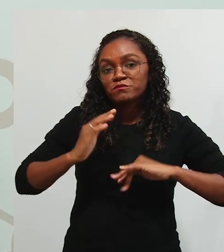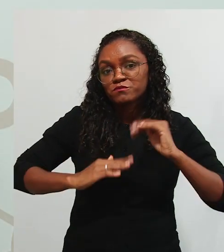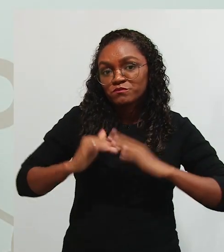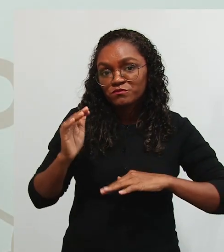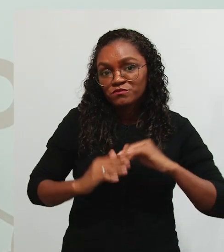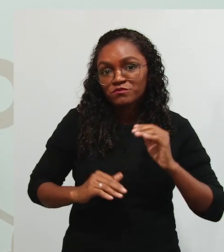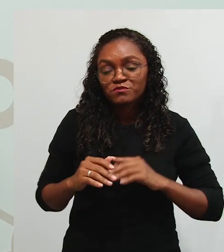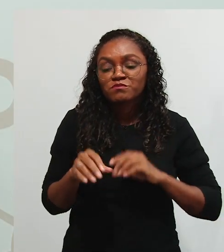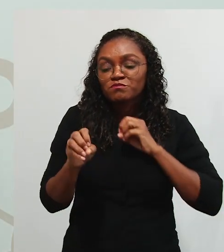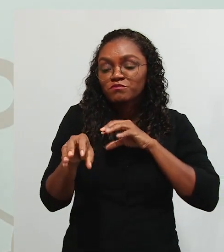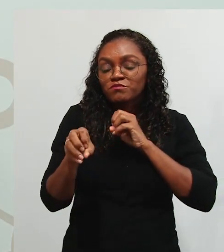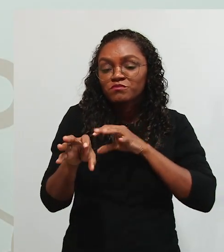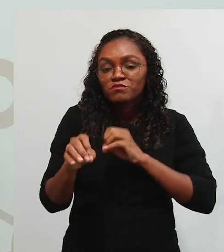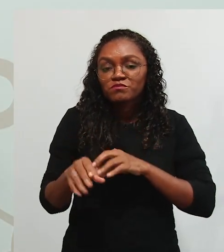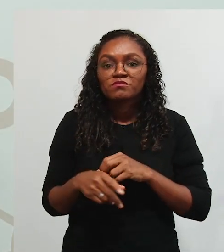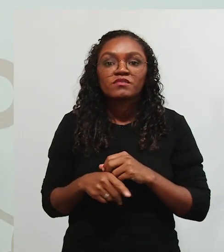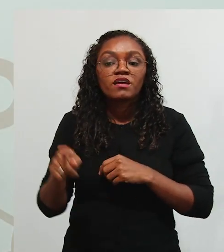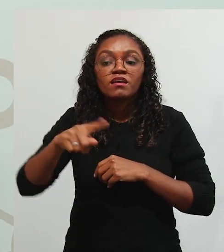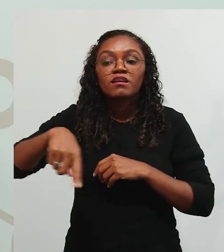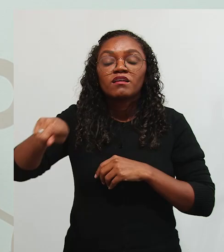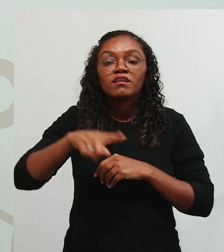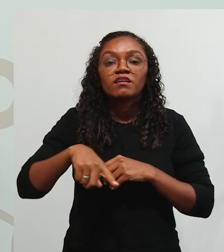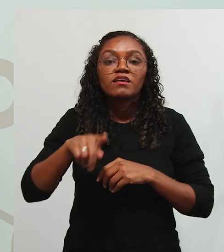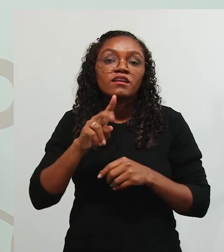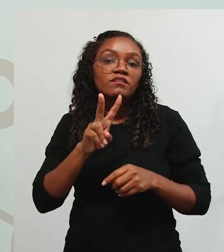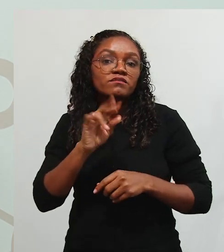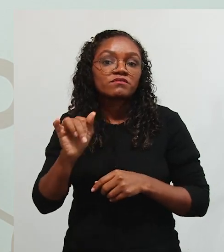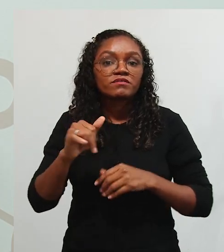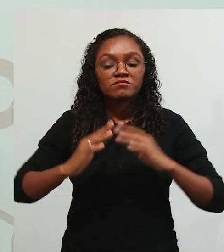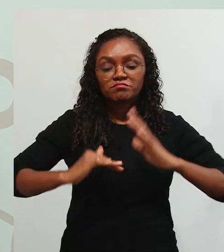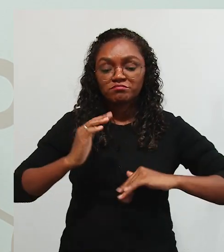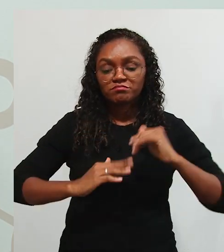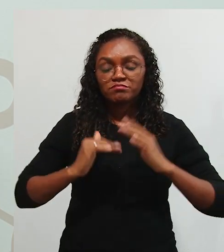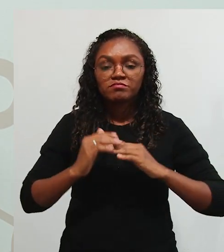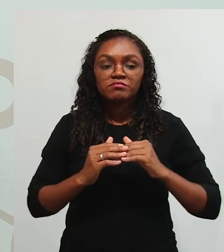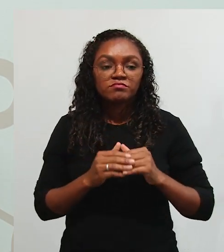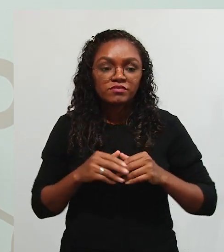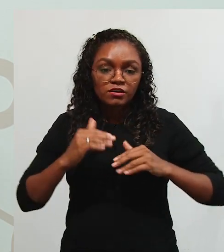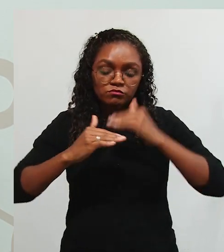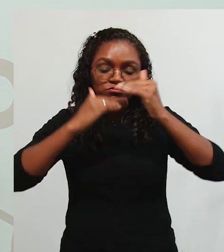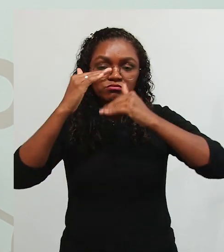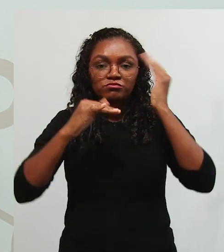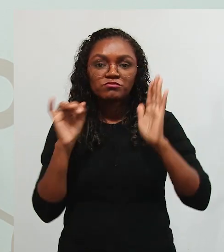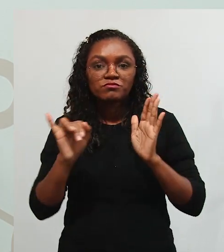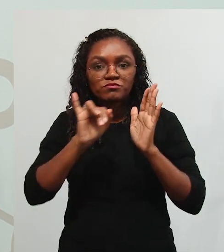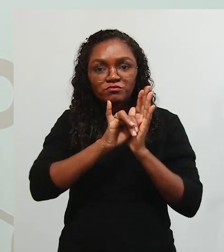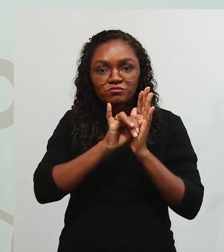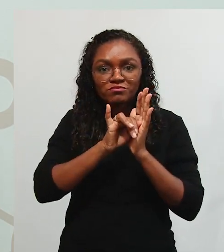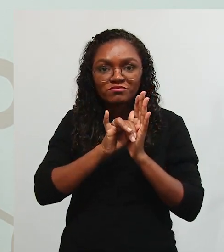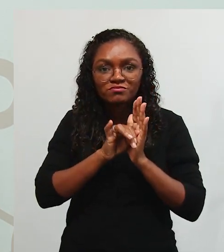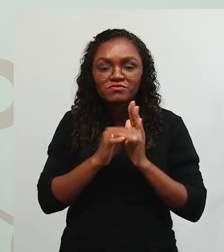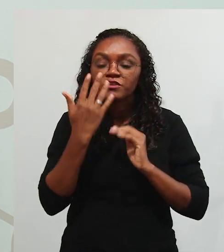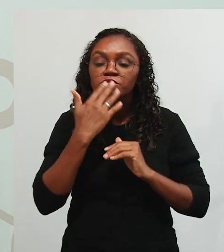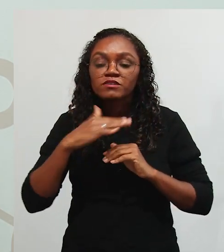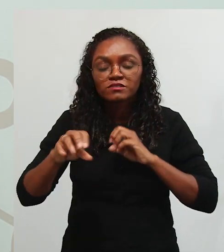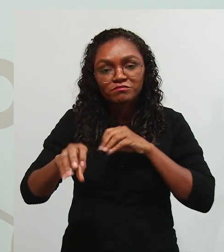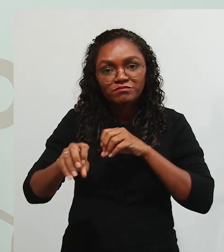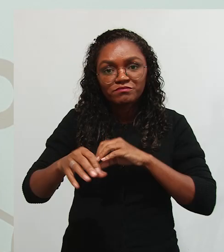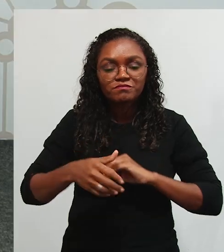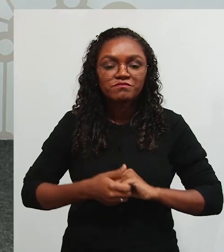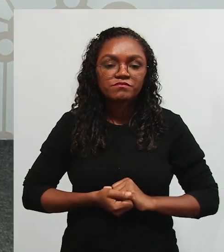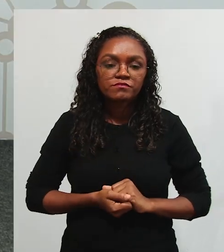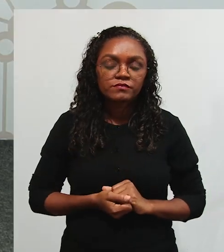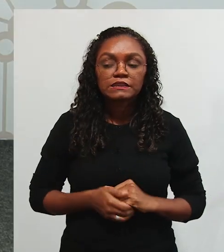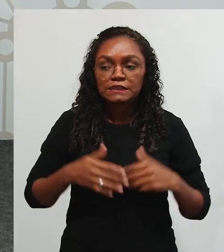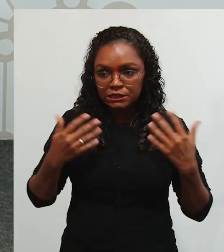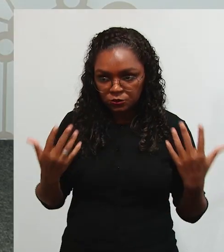que estão se tornando professores, estão fazendo essa construção de identidade de educadores para a educação infantil?